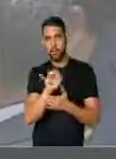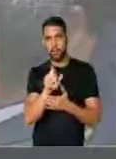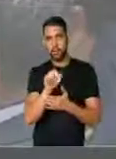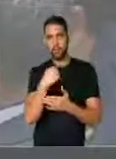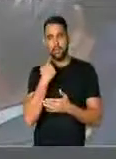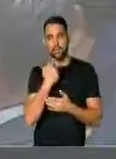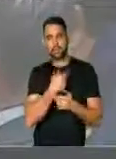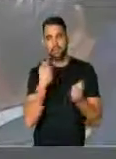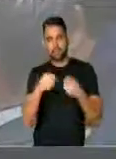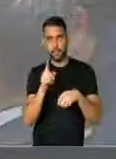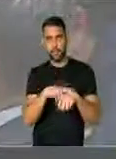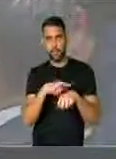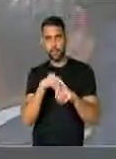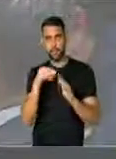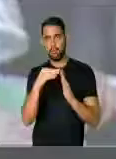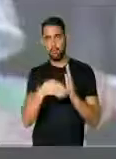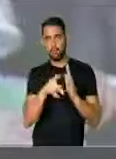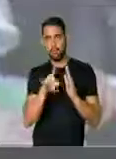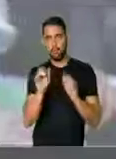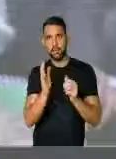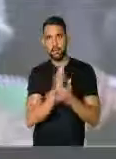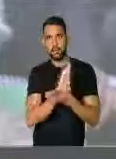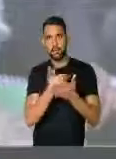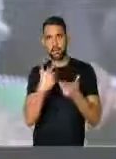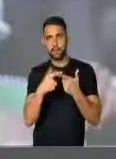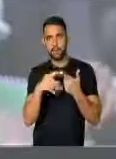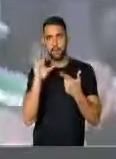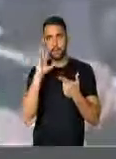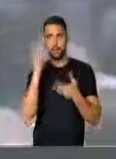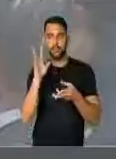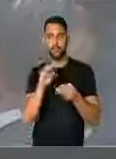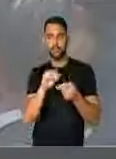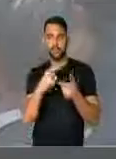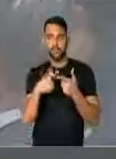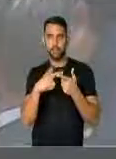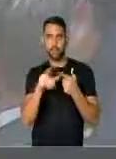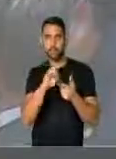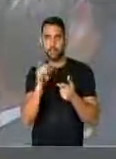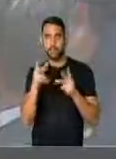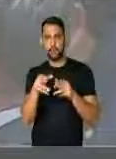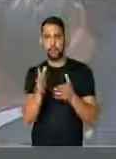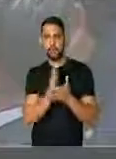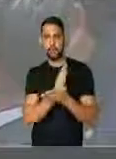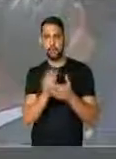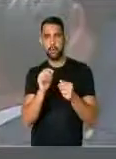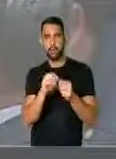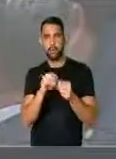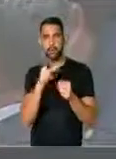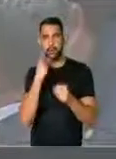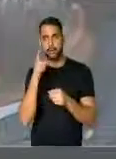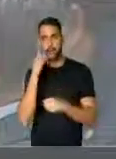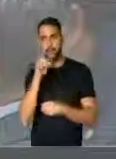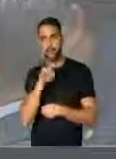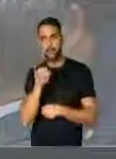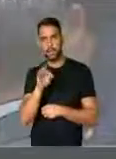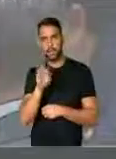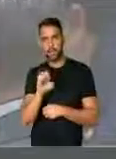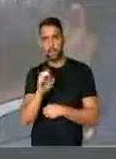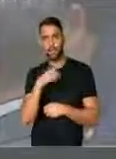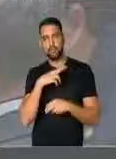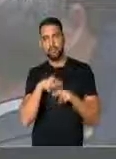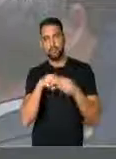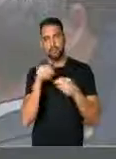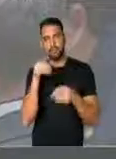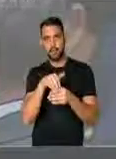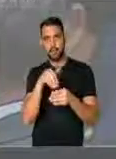Glauber, que nós poderemos, na hora do mérito, já ter esse problema sanado, né? E assim também foi o que ponderou o deputado Zaratini.